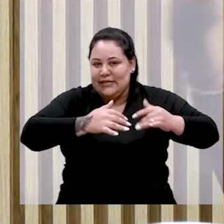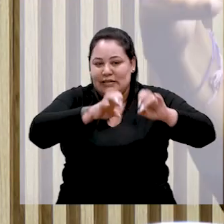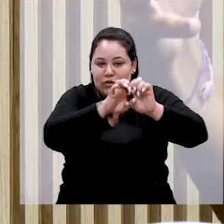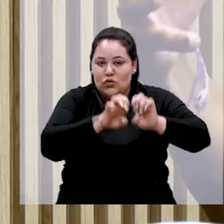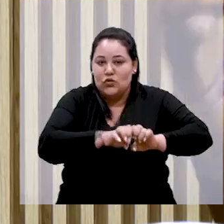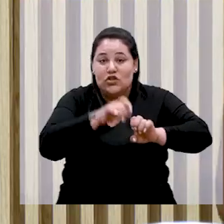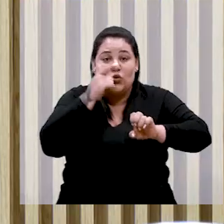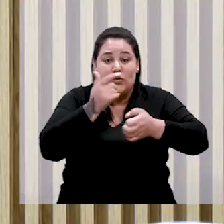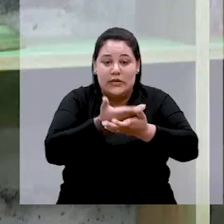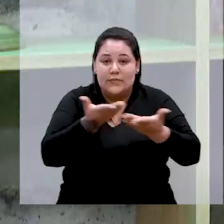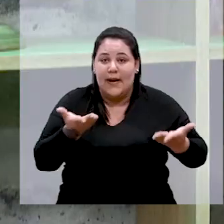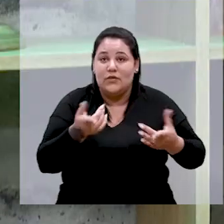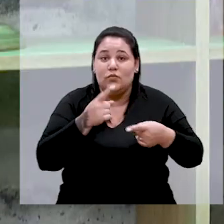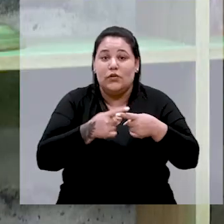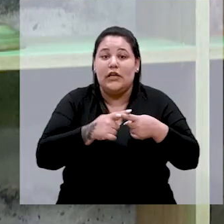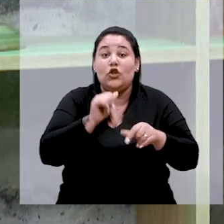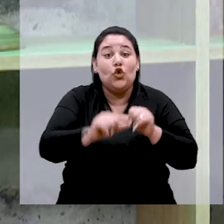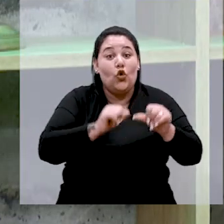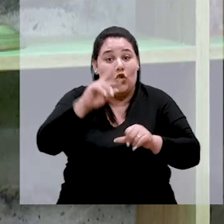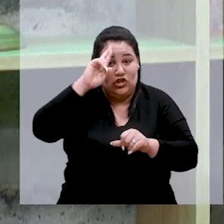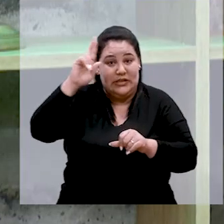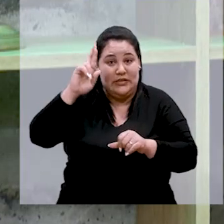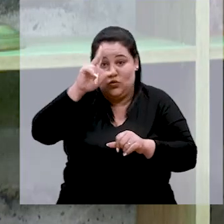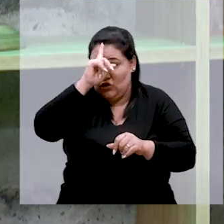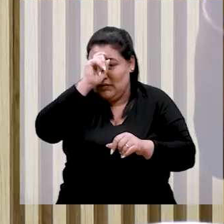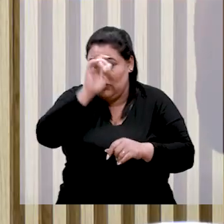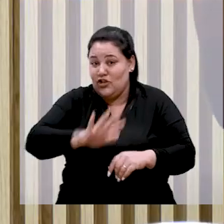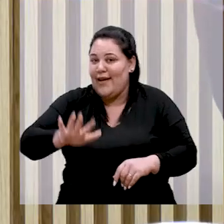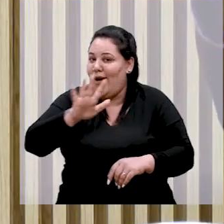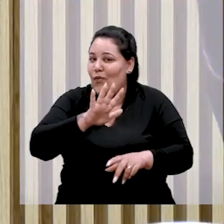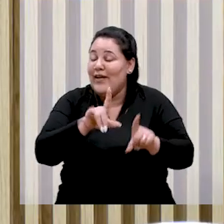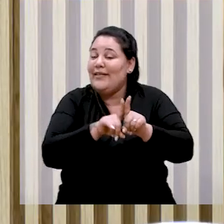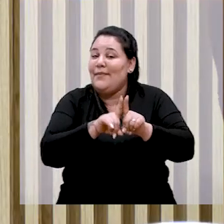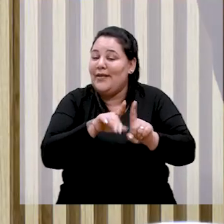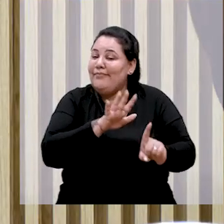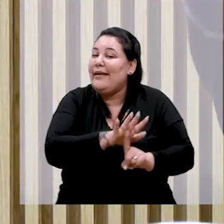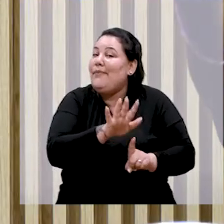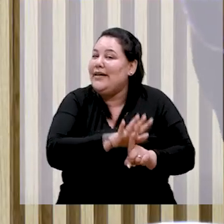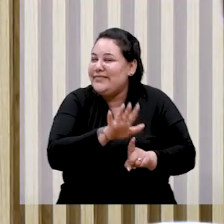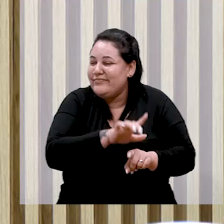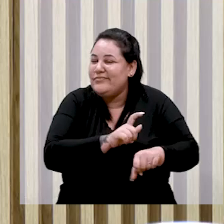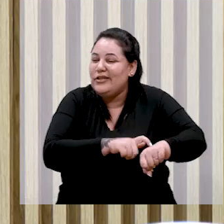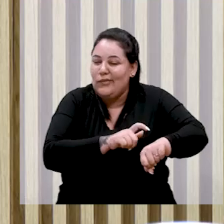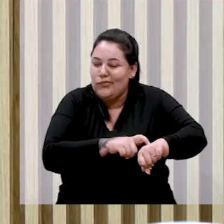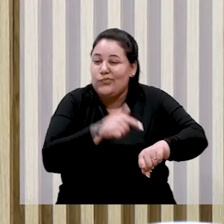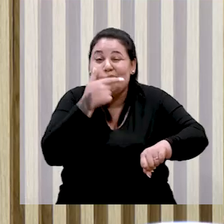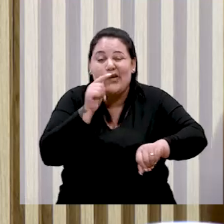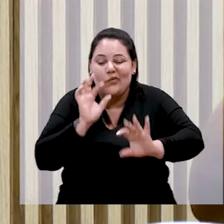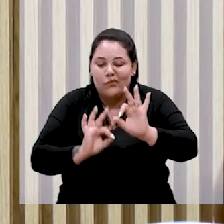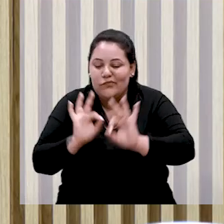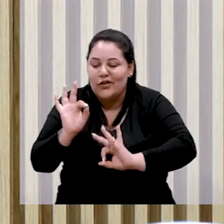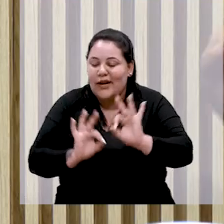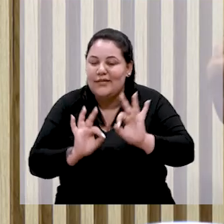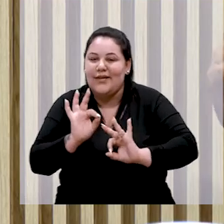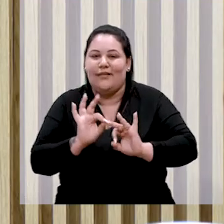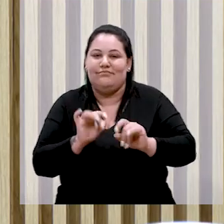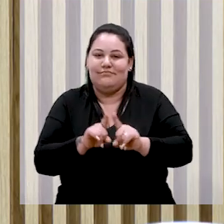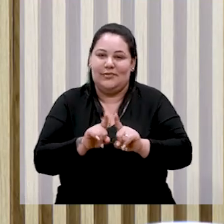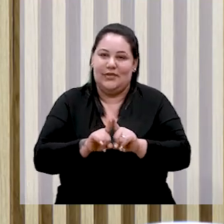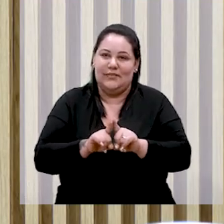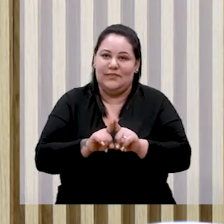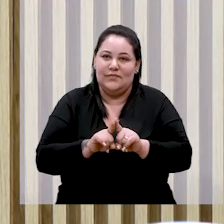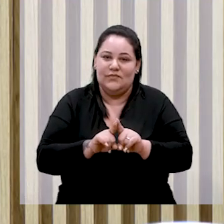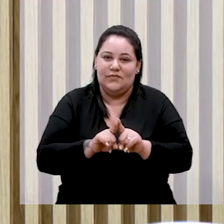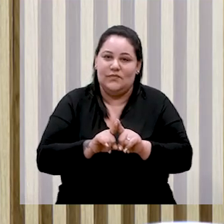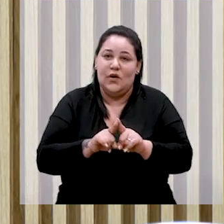gente conseguiu esse espaço. Porque trocou importante. a direção no Hospital Geral. Né? Exato. E aí isso também demanda um pouquinho mais de tempo para a organização, né? Para eles se